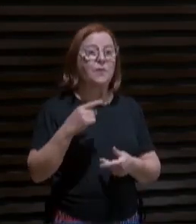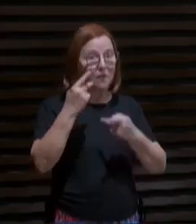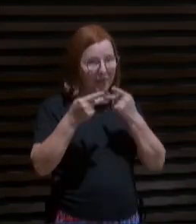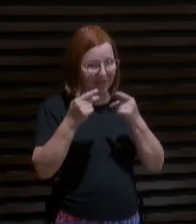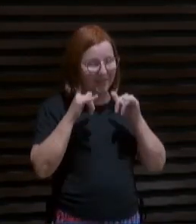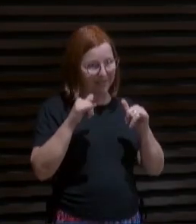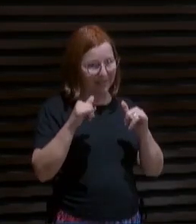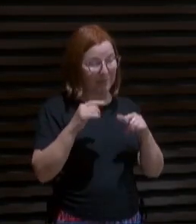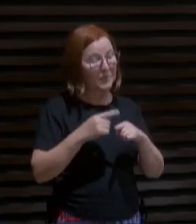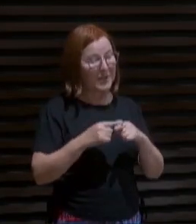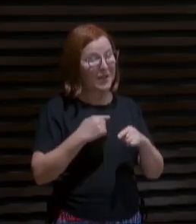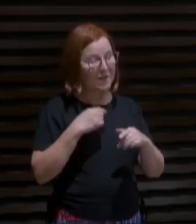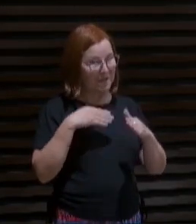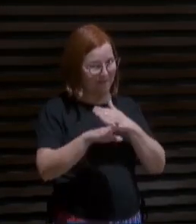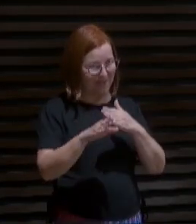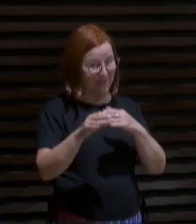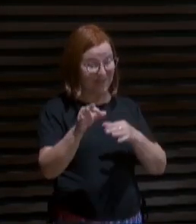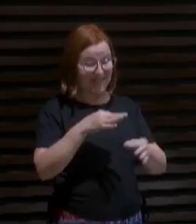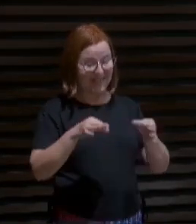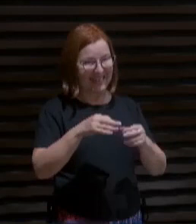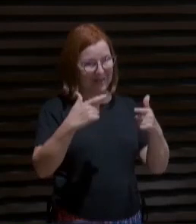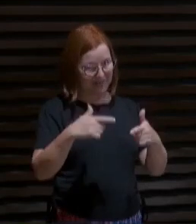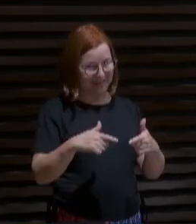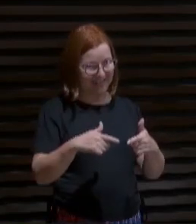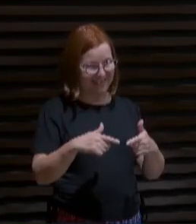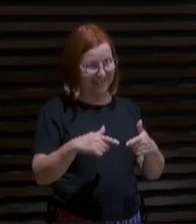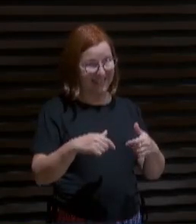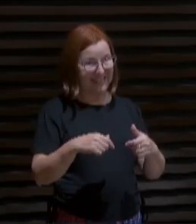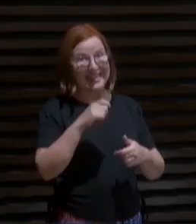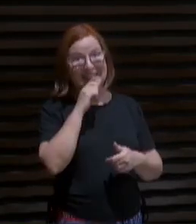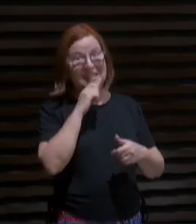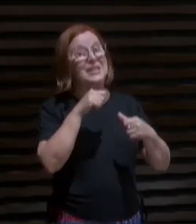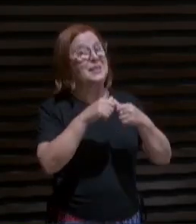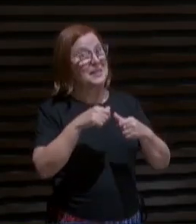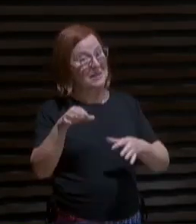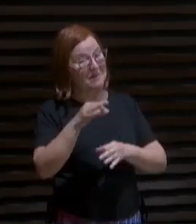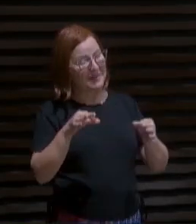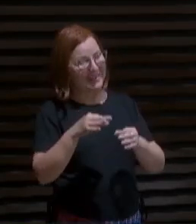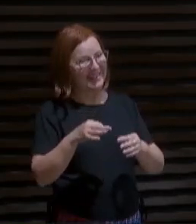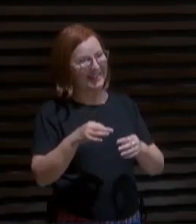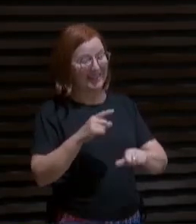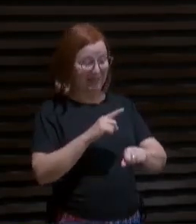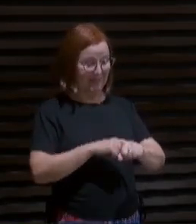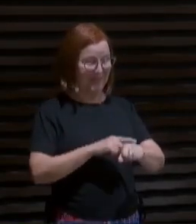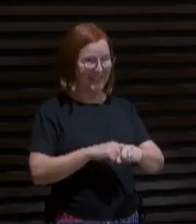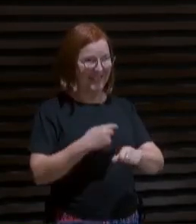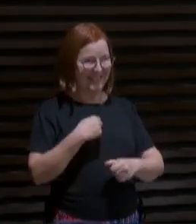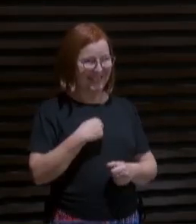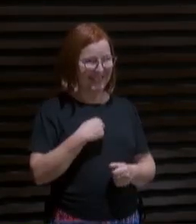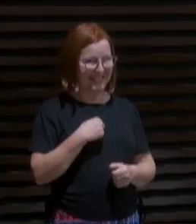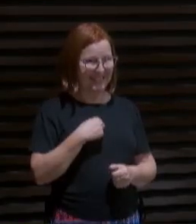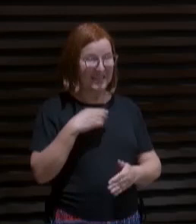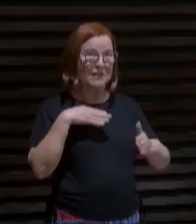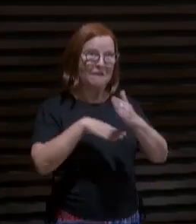lugar. E quando, ainda está preparando, porque ele não voltou. E quando eu